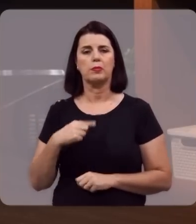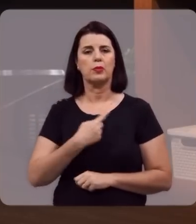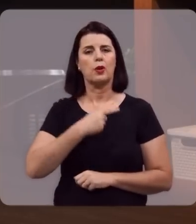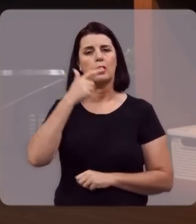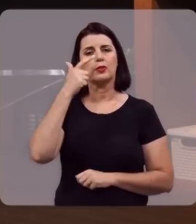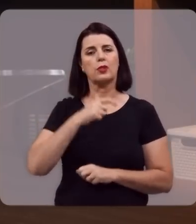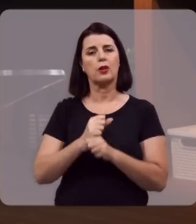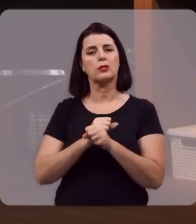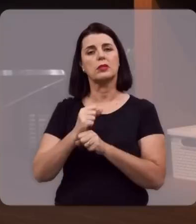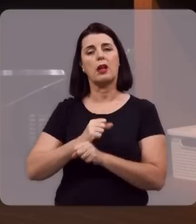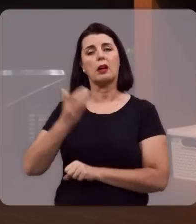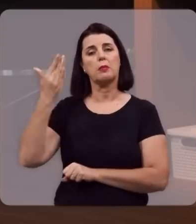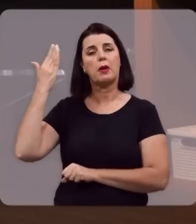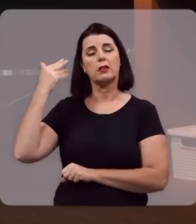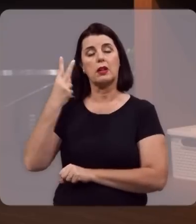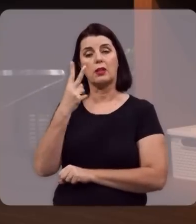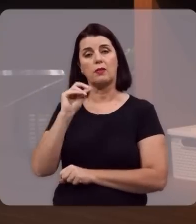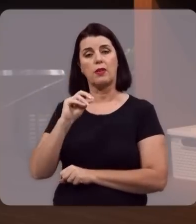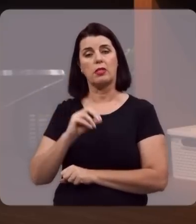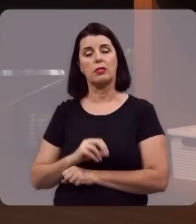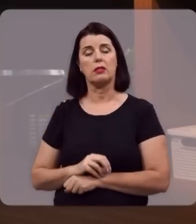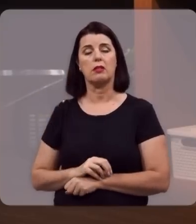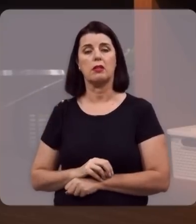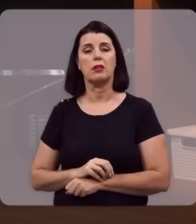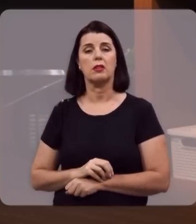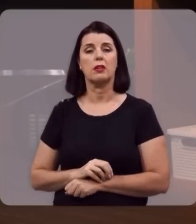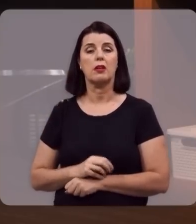Nós só no século passado, no século XX,